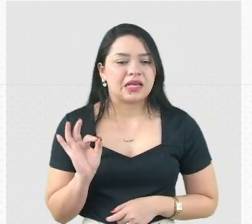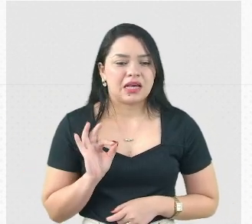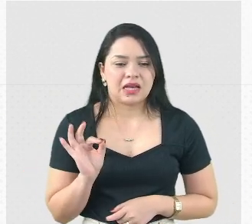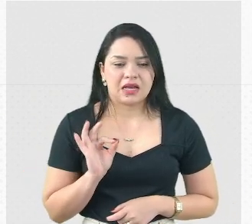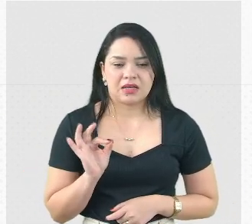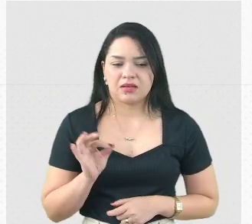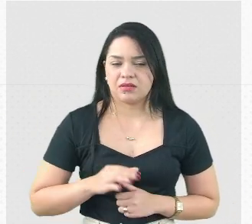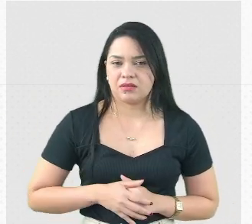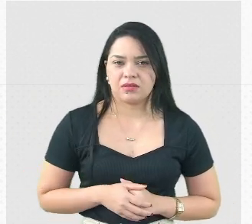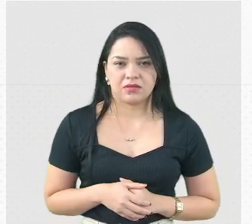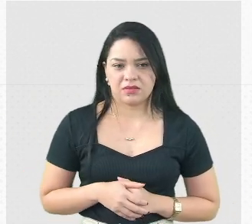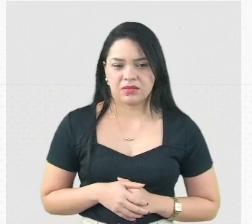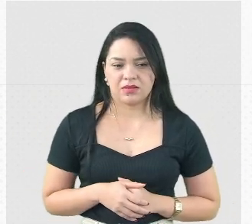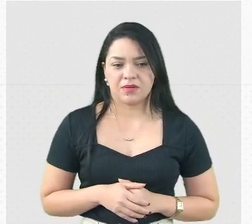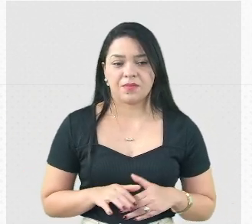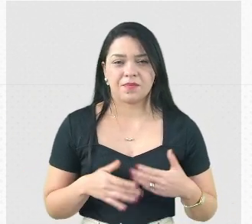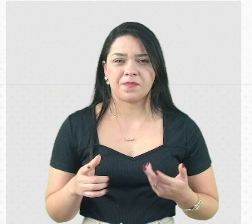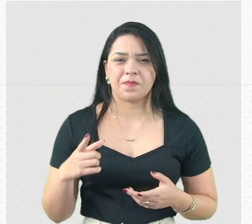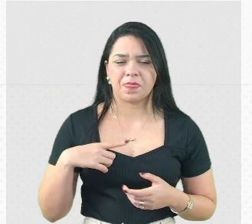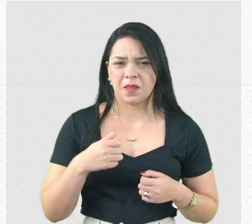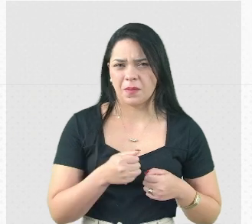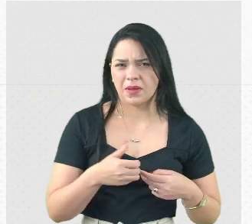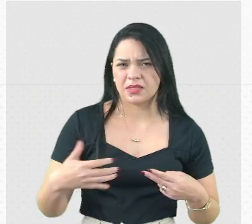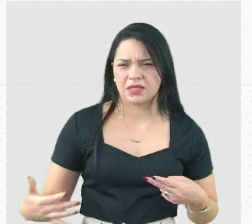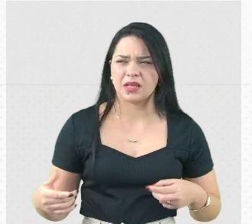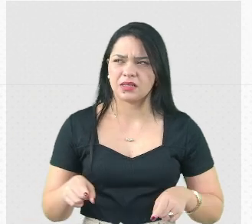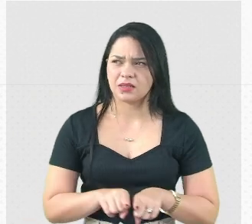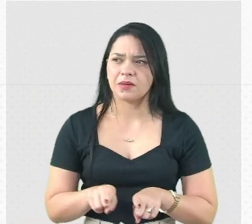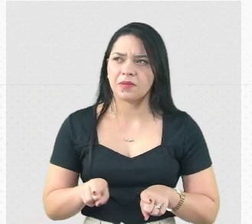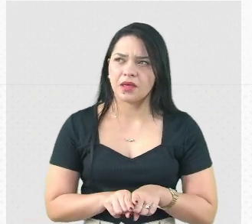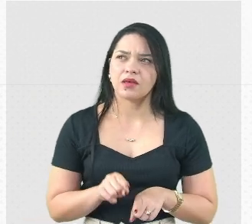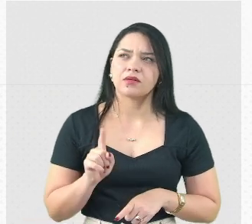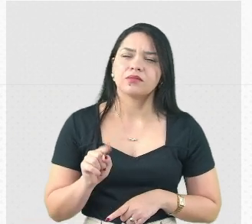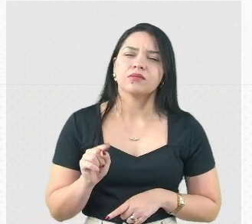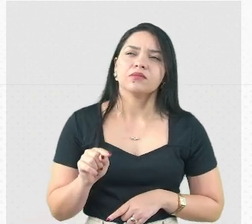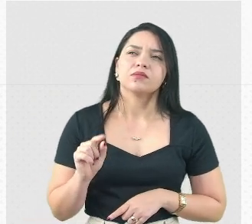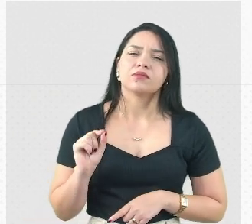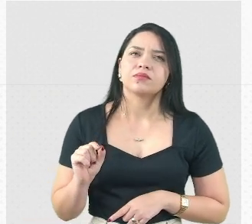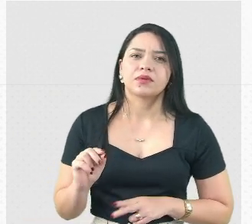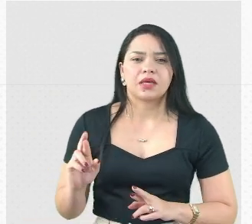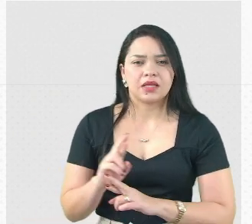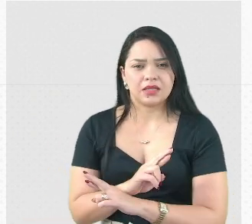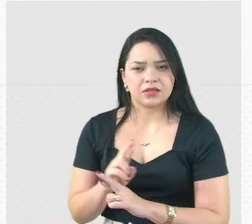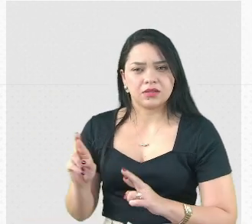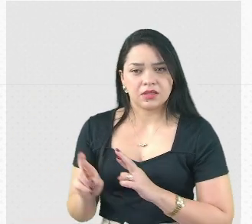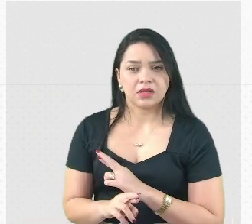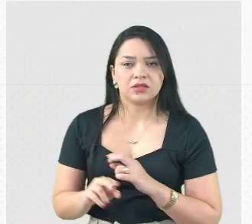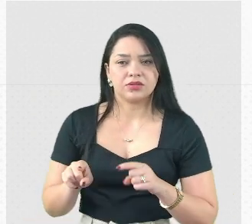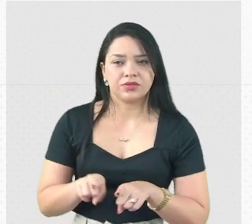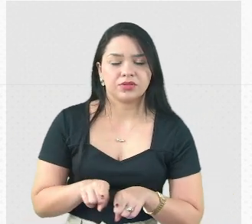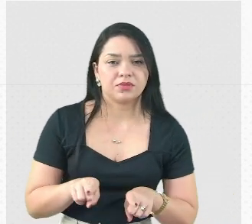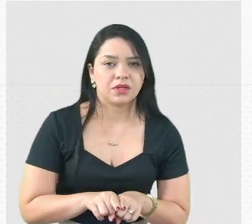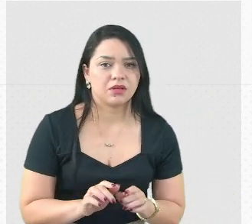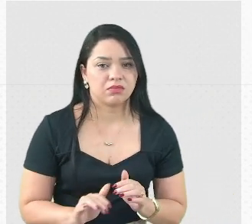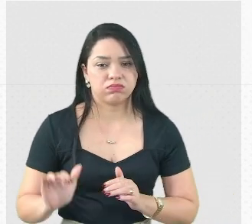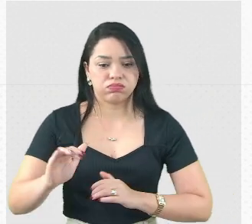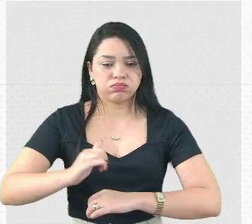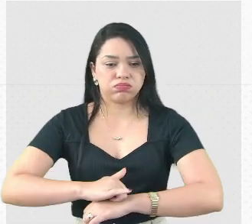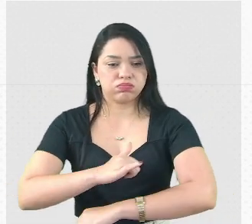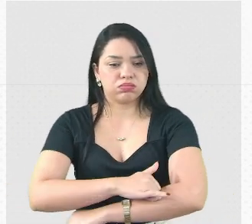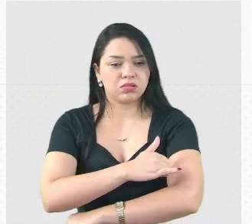mais nem dar aula. Tem uma série que passa na televisão também, que está relacionada a indivíduos que estão muito acima do